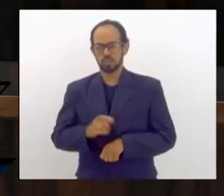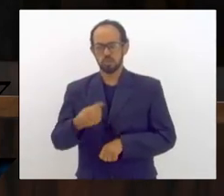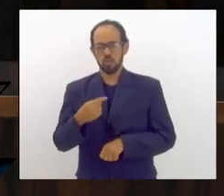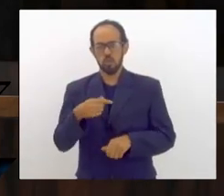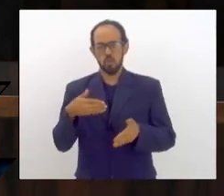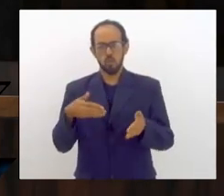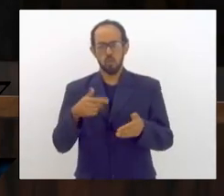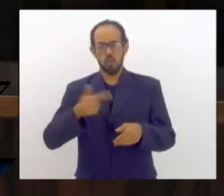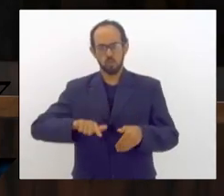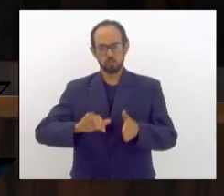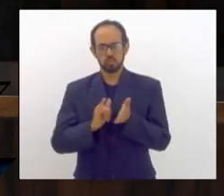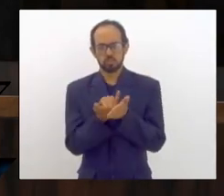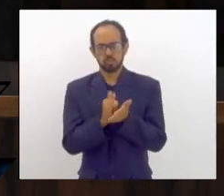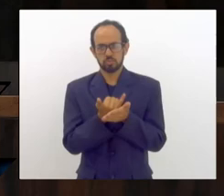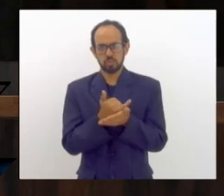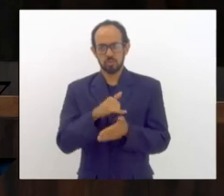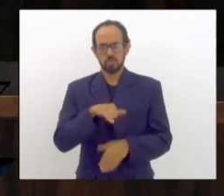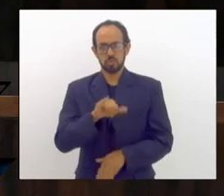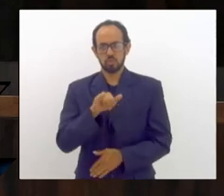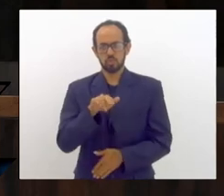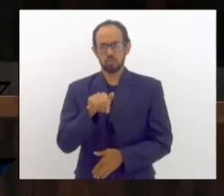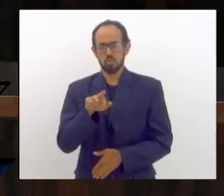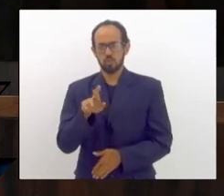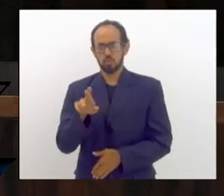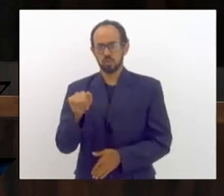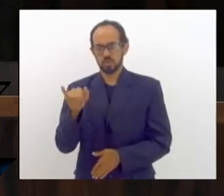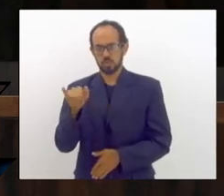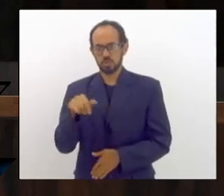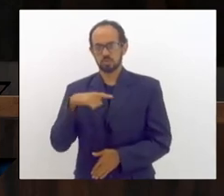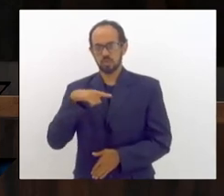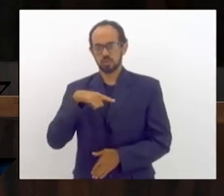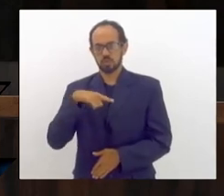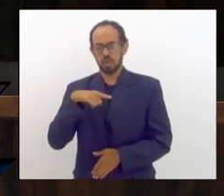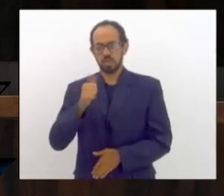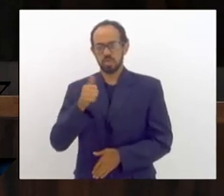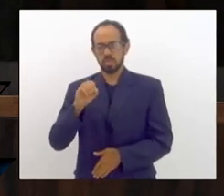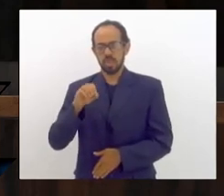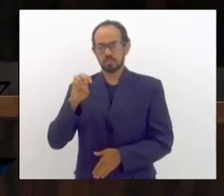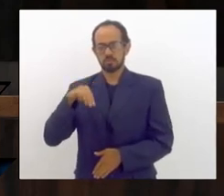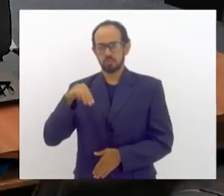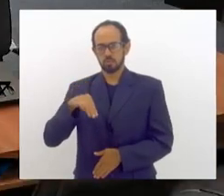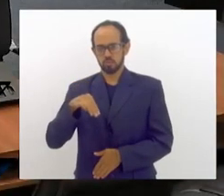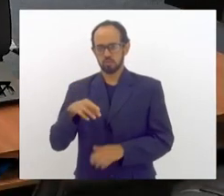inscrito, deputado Yuri Moura. Vossa Excelência dispõe de 10 minutos regimentais.